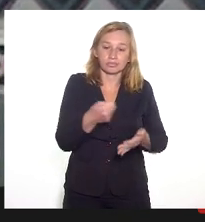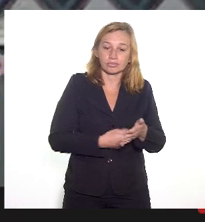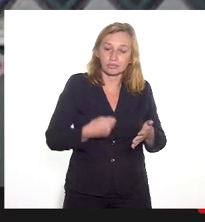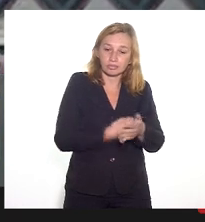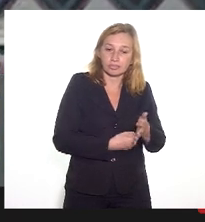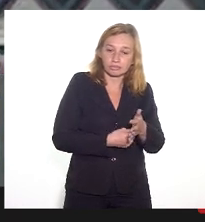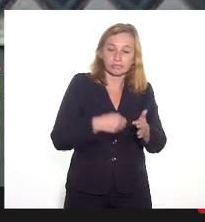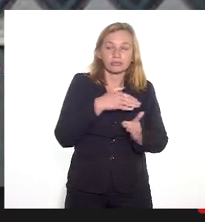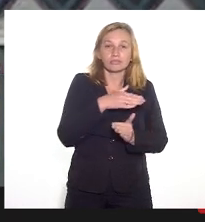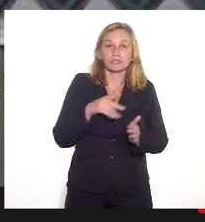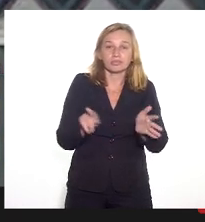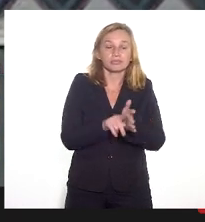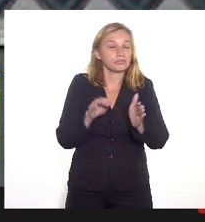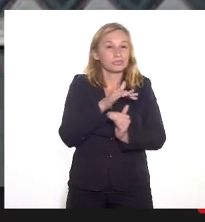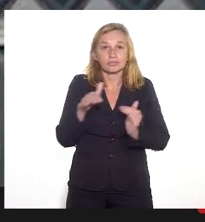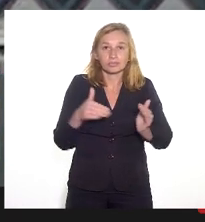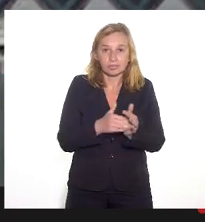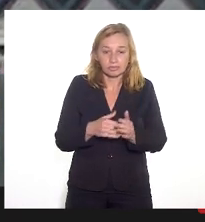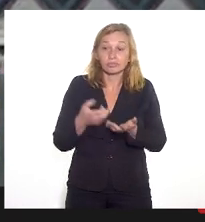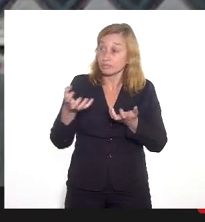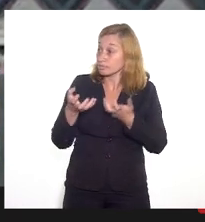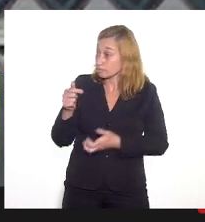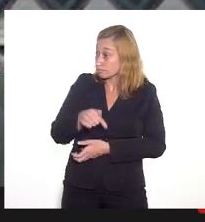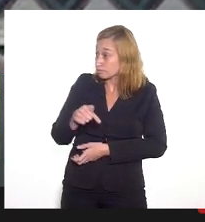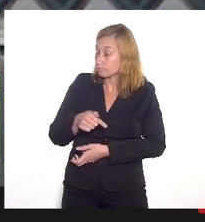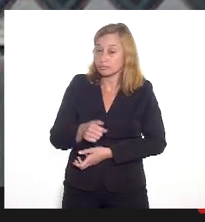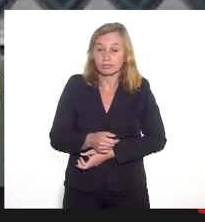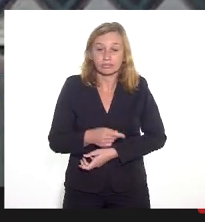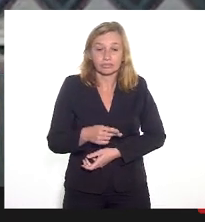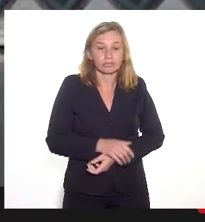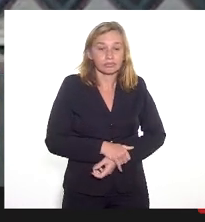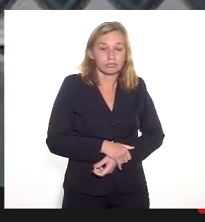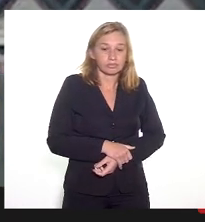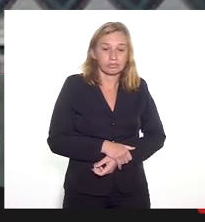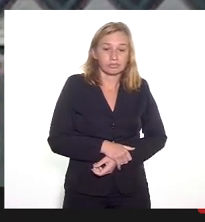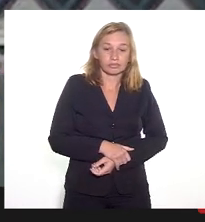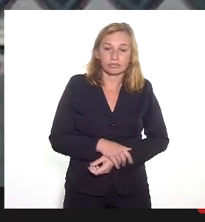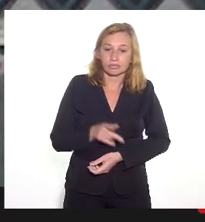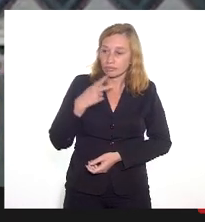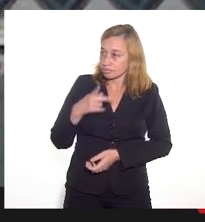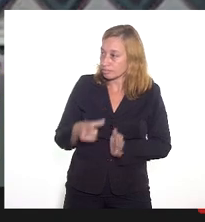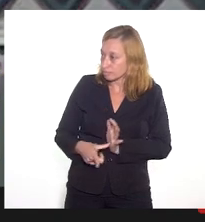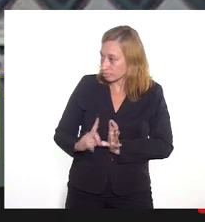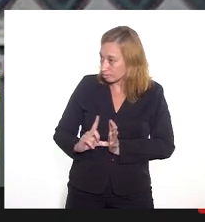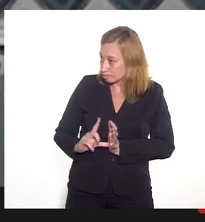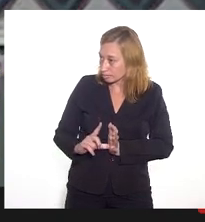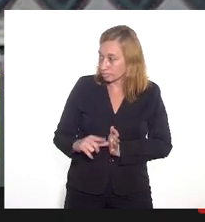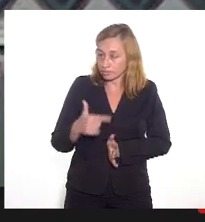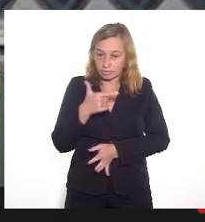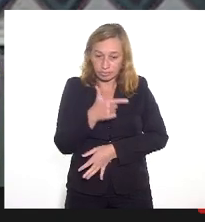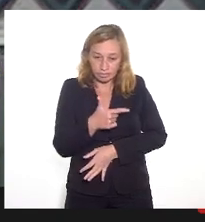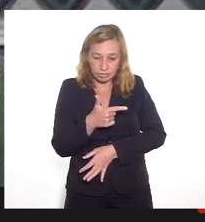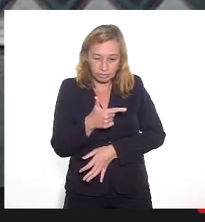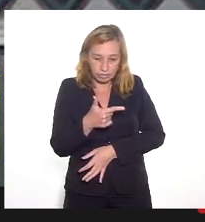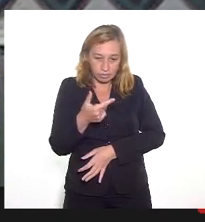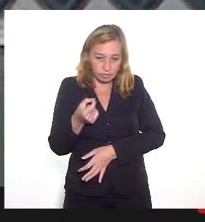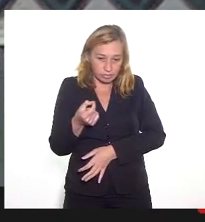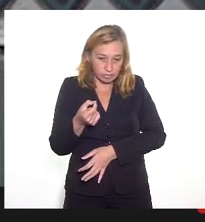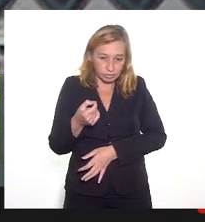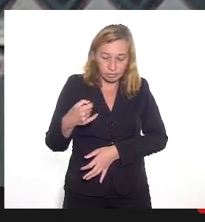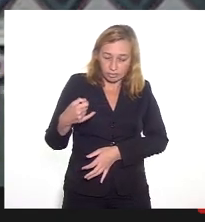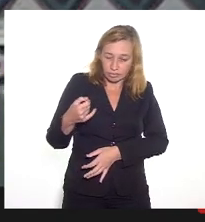uma luta de todos e todas, né? Eu também quero aqui, a despeito dos que me antecederam, Mink, falar de 20 e pouquinhos